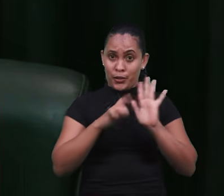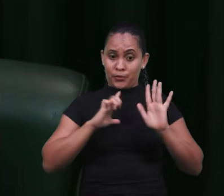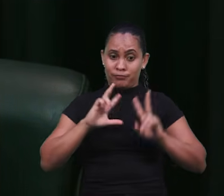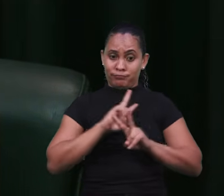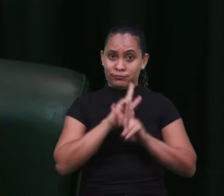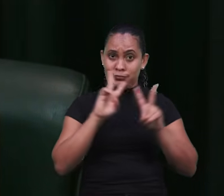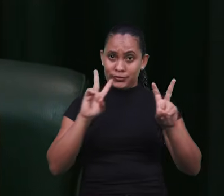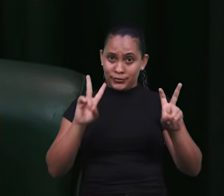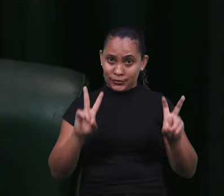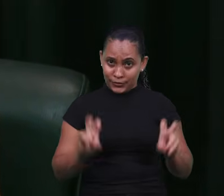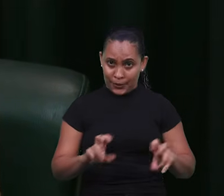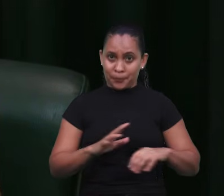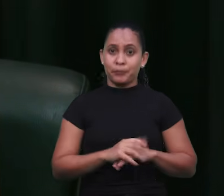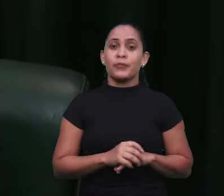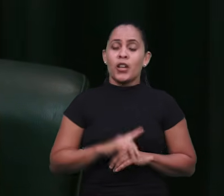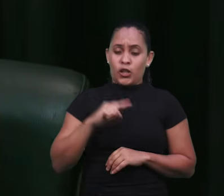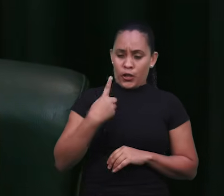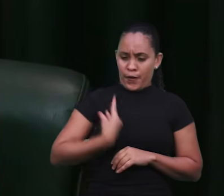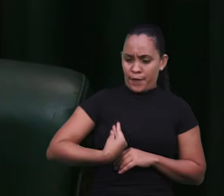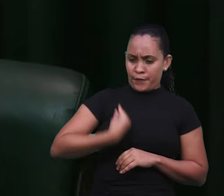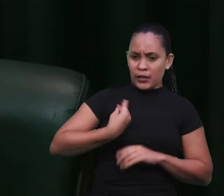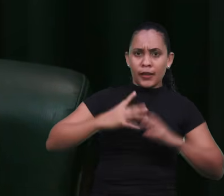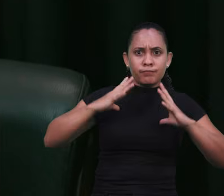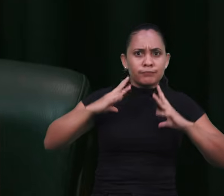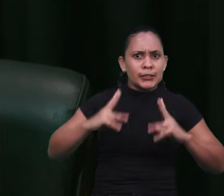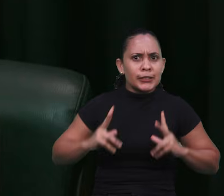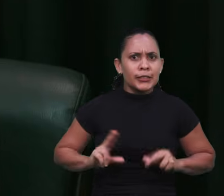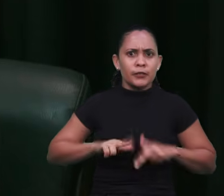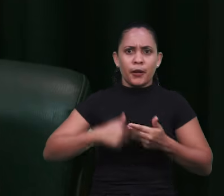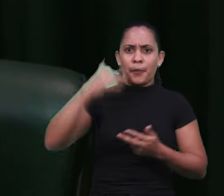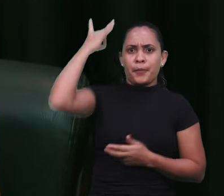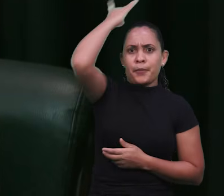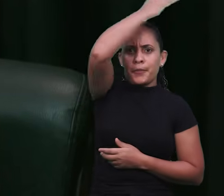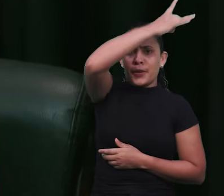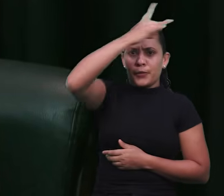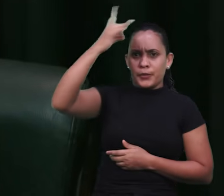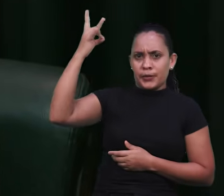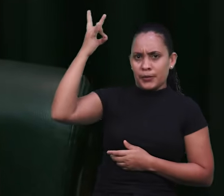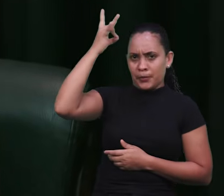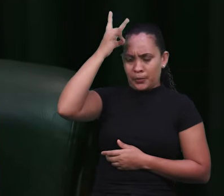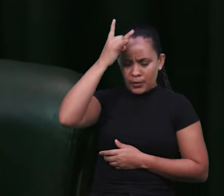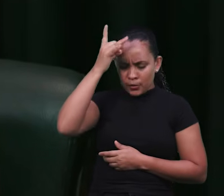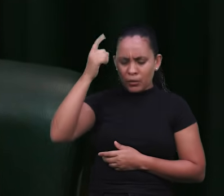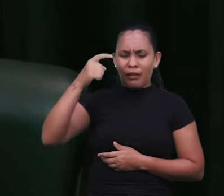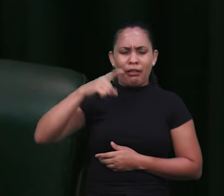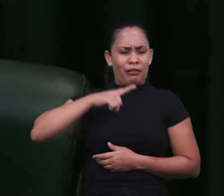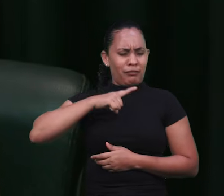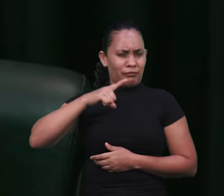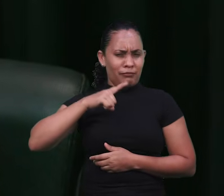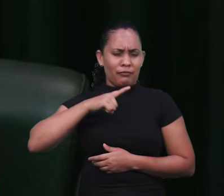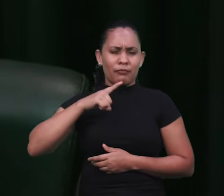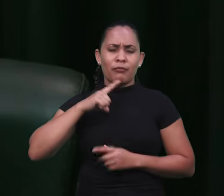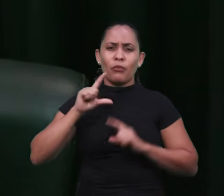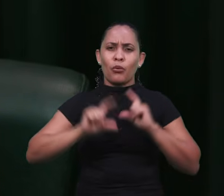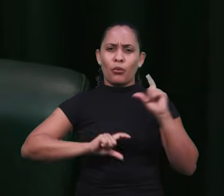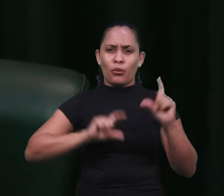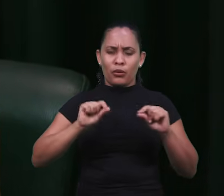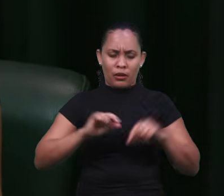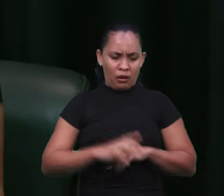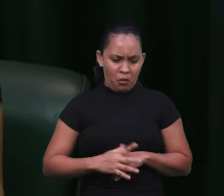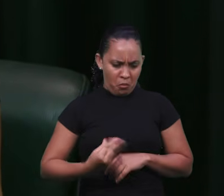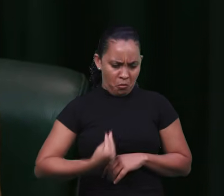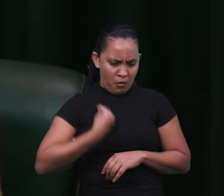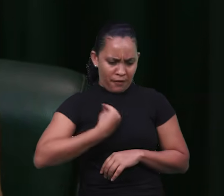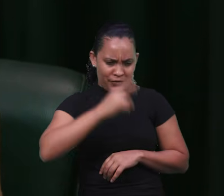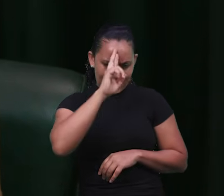Espírito é do Espírito e nascer da carne é da carne. Teve uma pregação sobre esse tema e eu fiquei perdida, me ajuda". Não, a